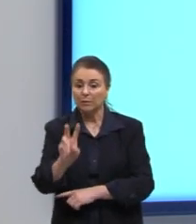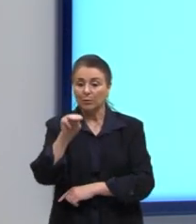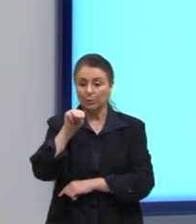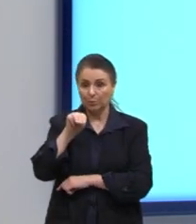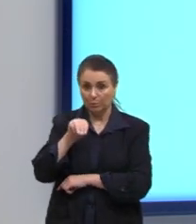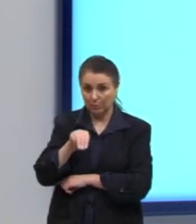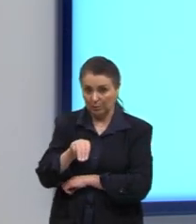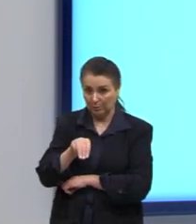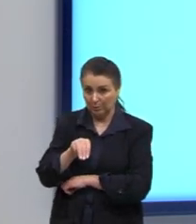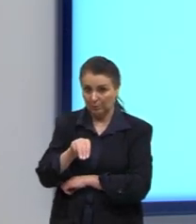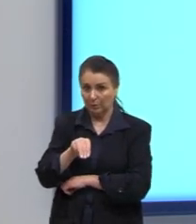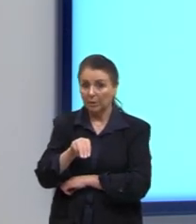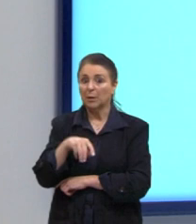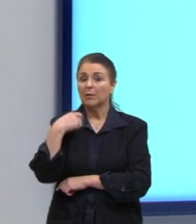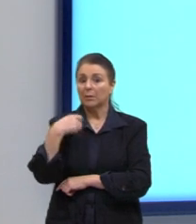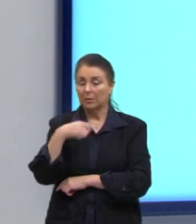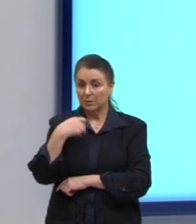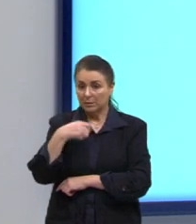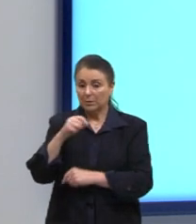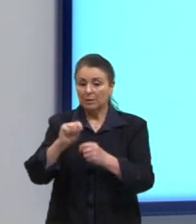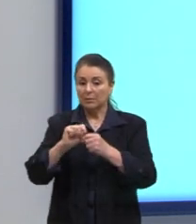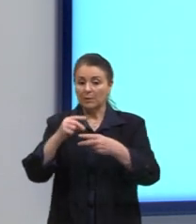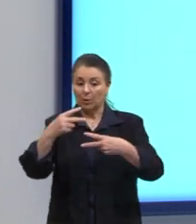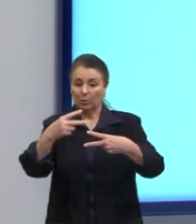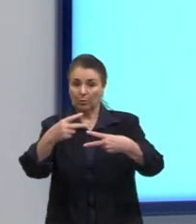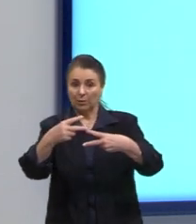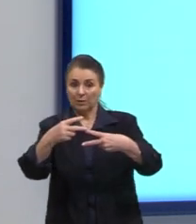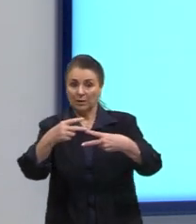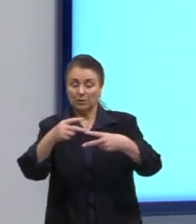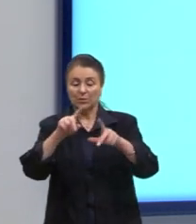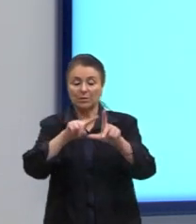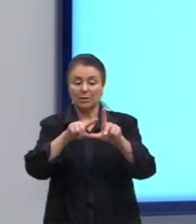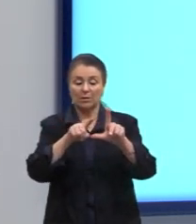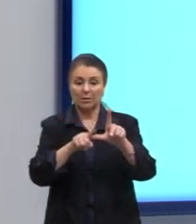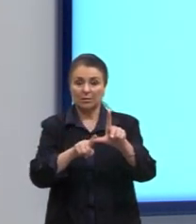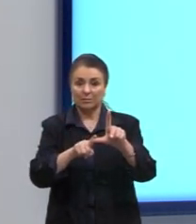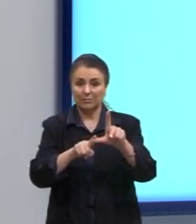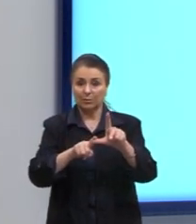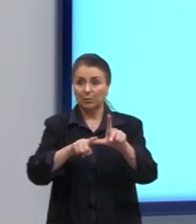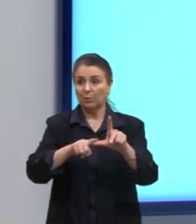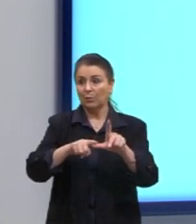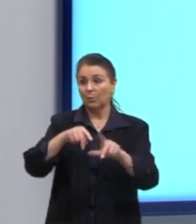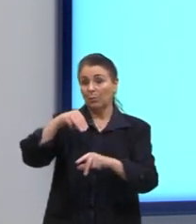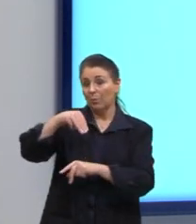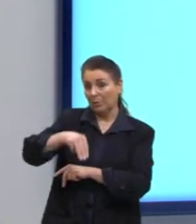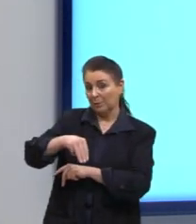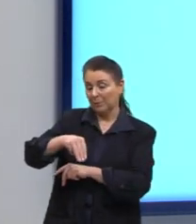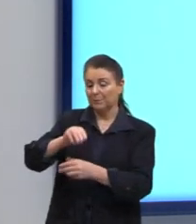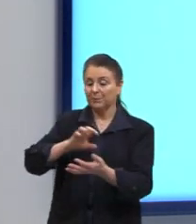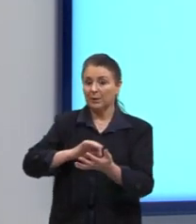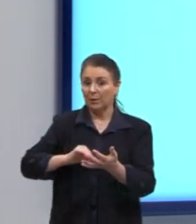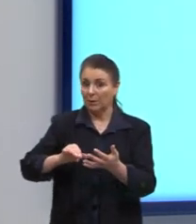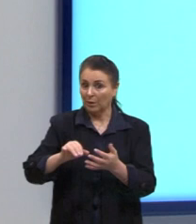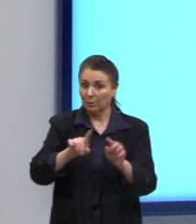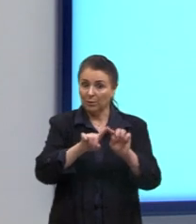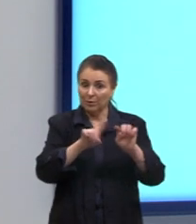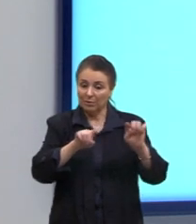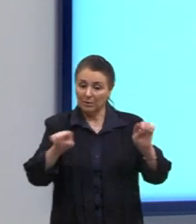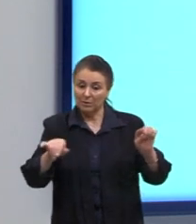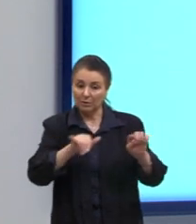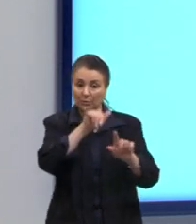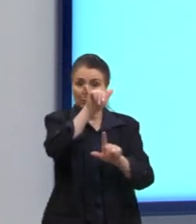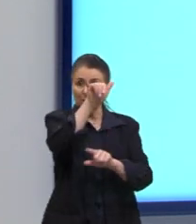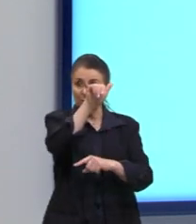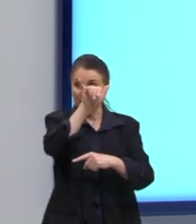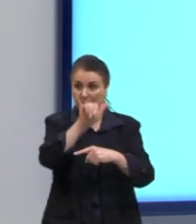primeiro eu preciso do nosso coeficiente angular o m então a gente calcula a variação do Y sobre